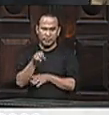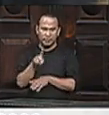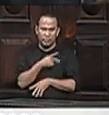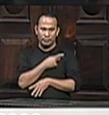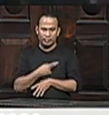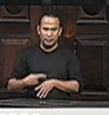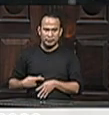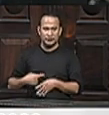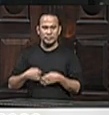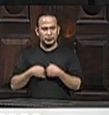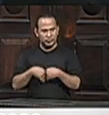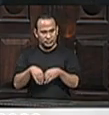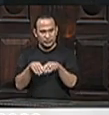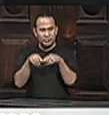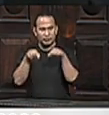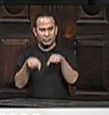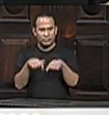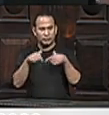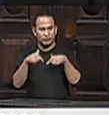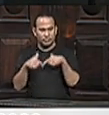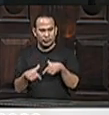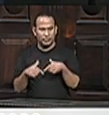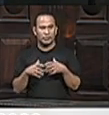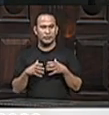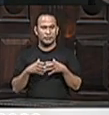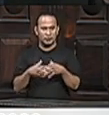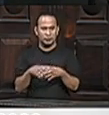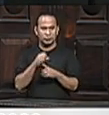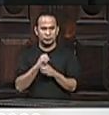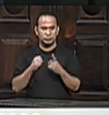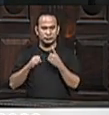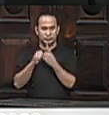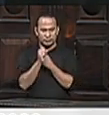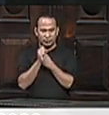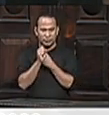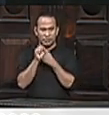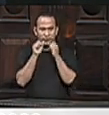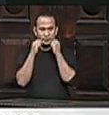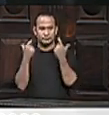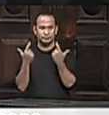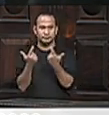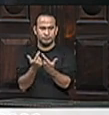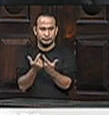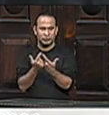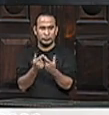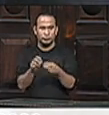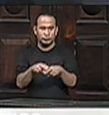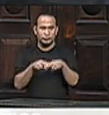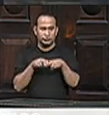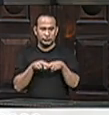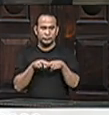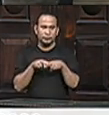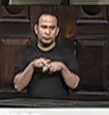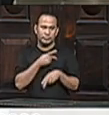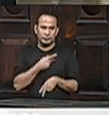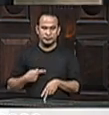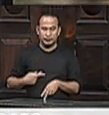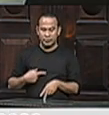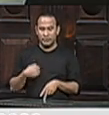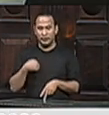um deputado designado pelo presidente da Casa. Eu acho que nós temos que valorizar as comissões permanentes e o representante da